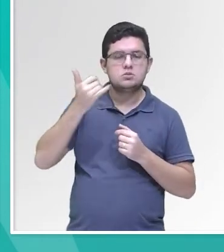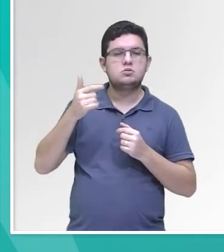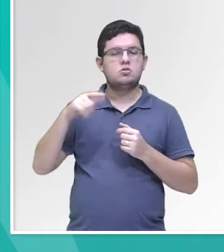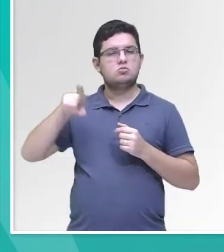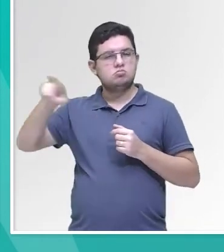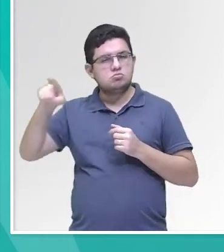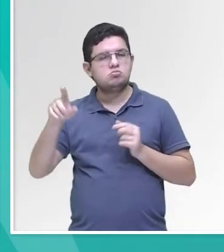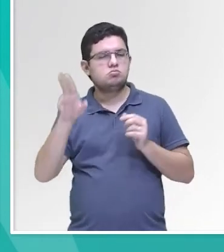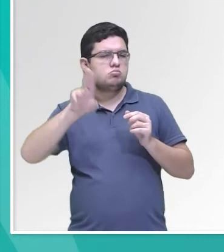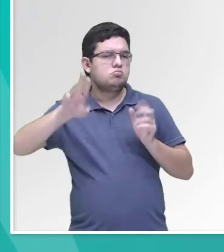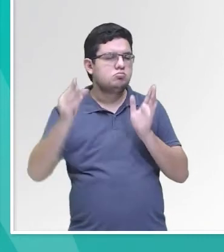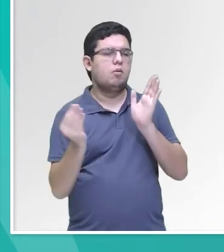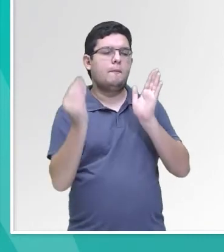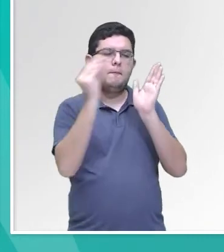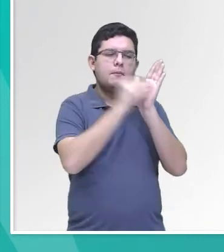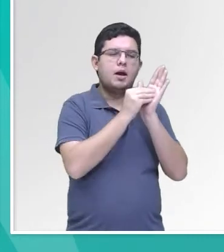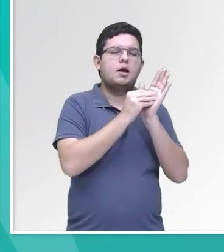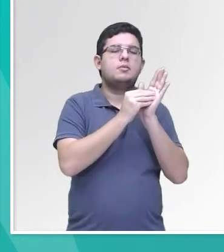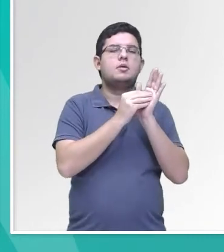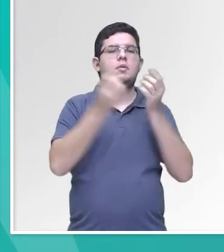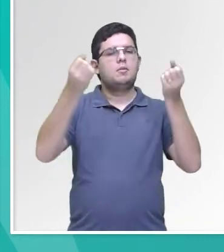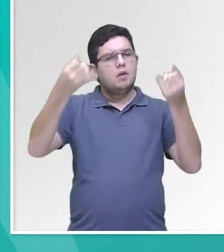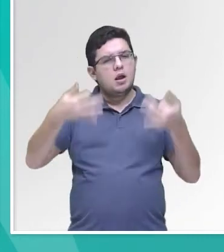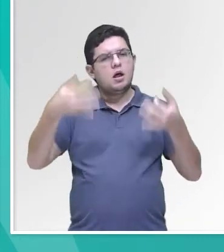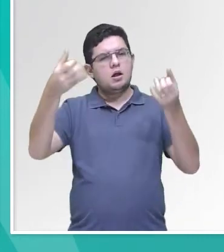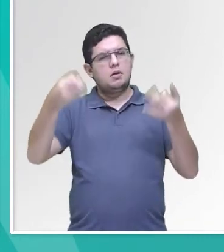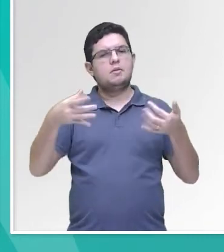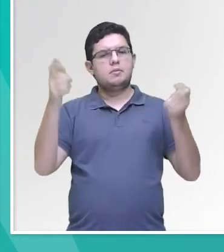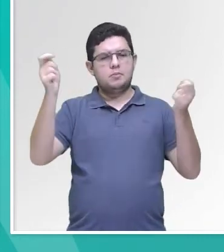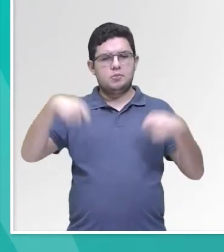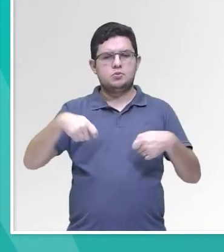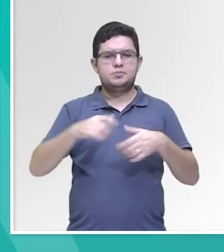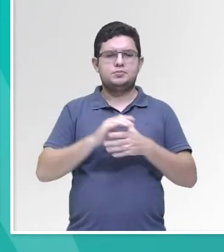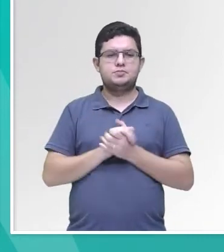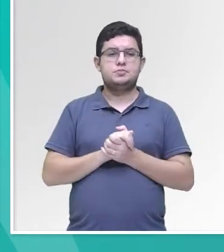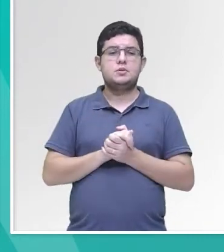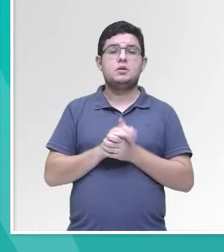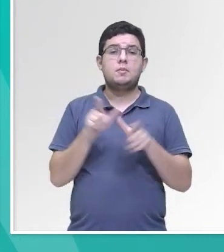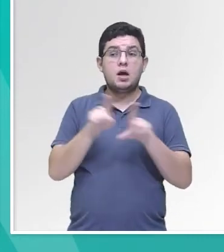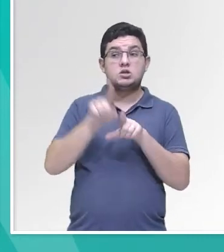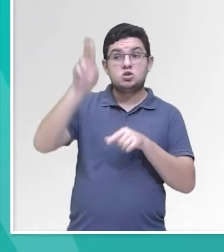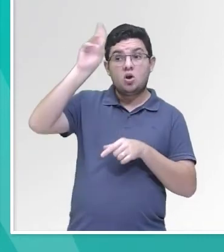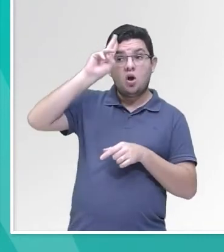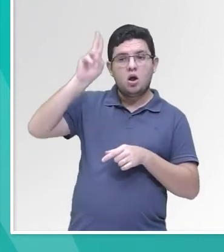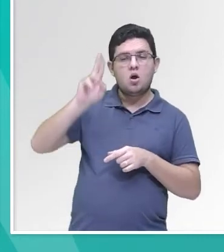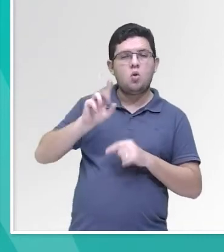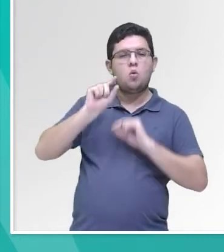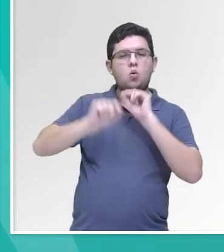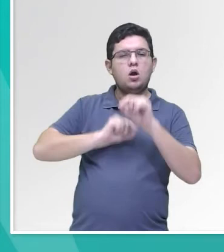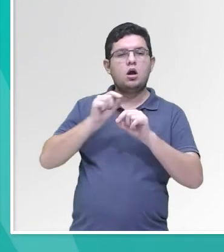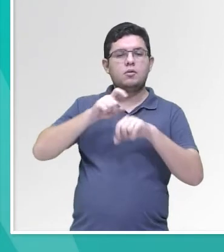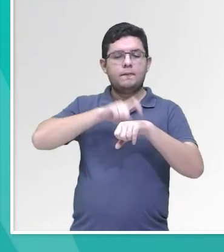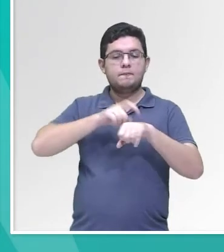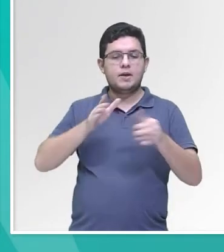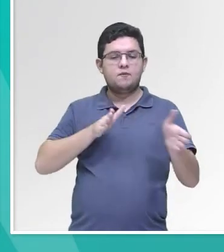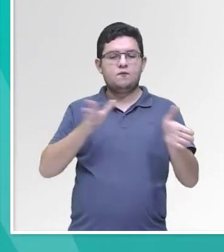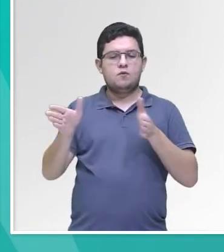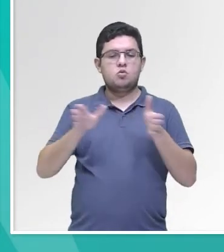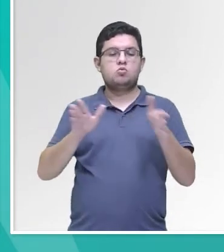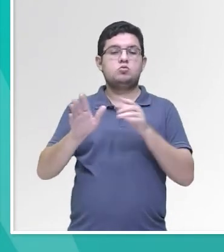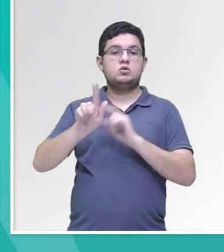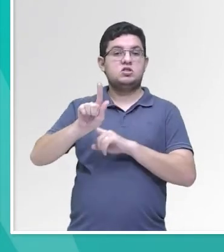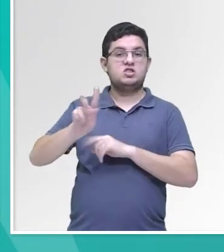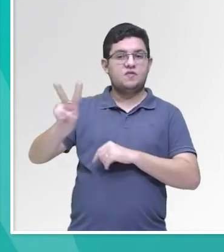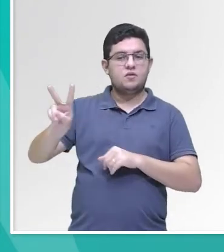posso utilizar como argumento. Lá na aula de história, eu estudei a Era Vargas. E aí eu